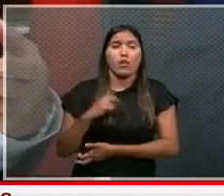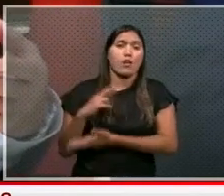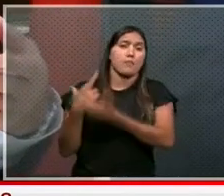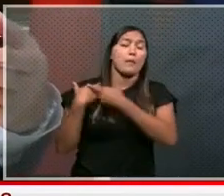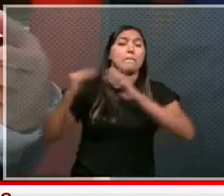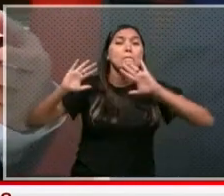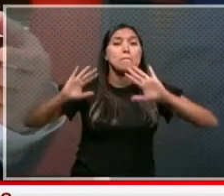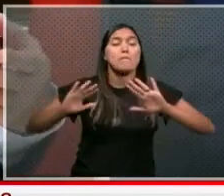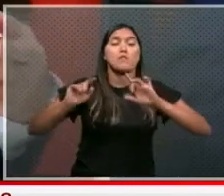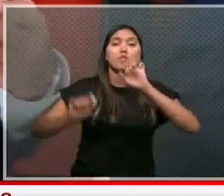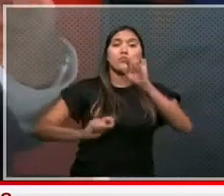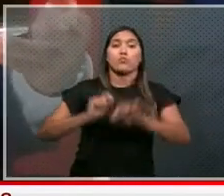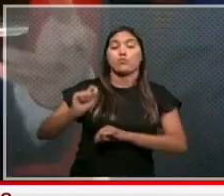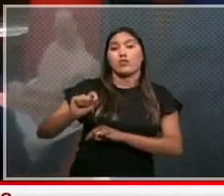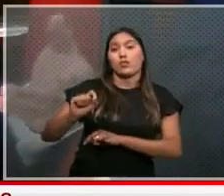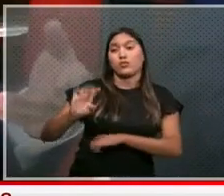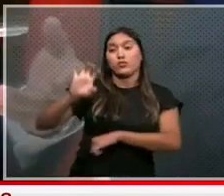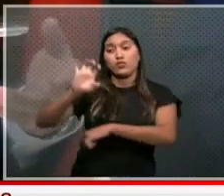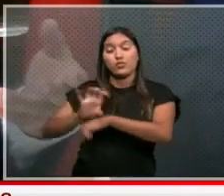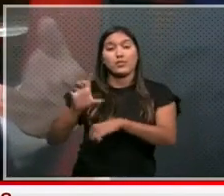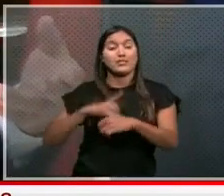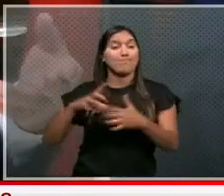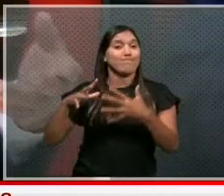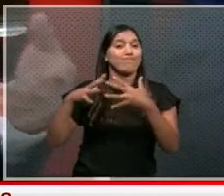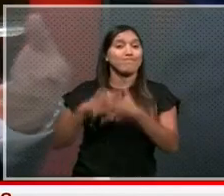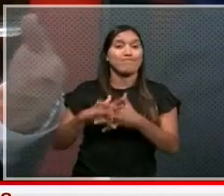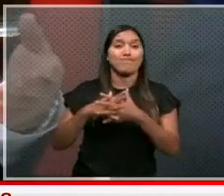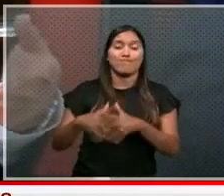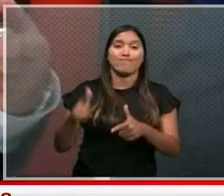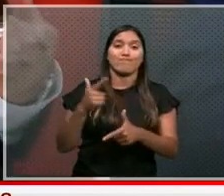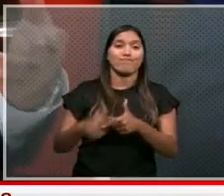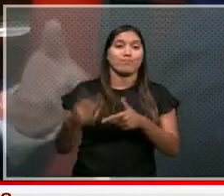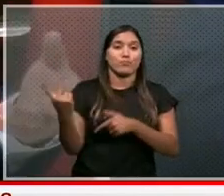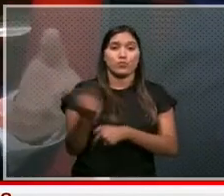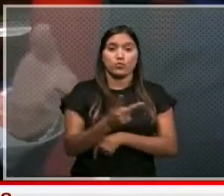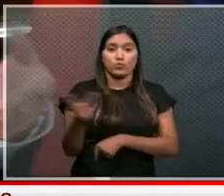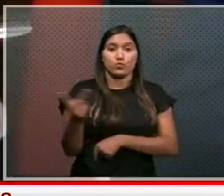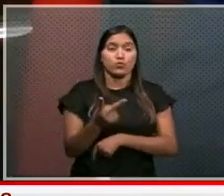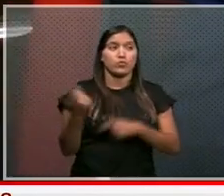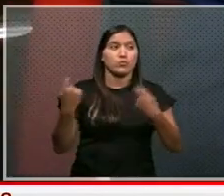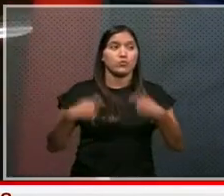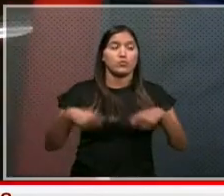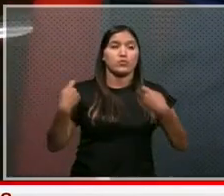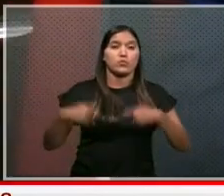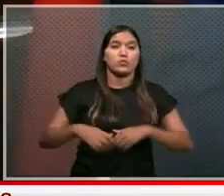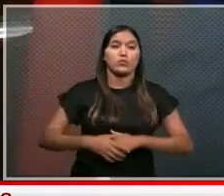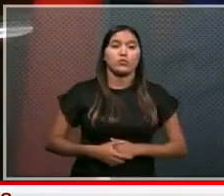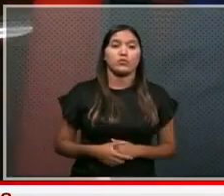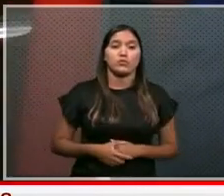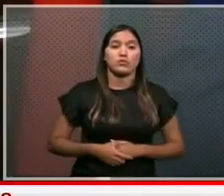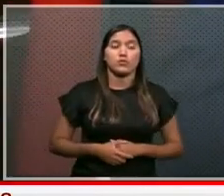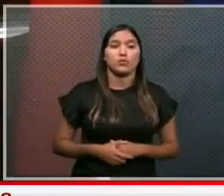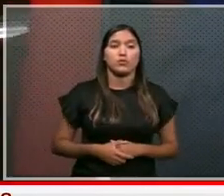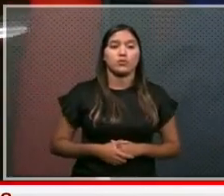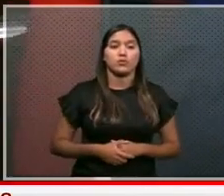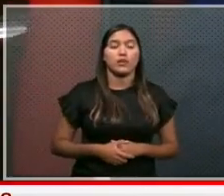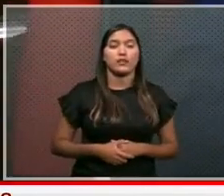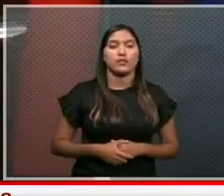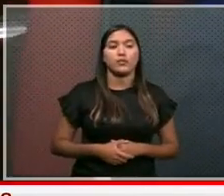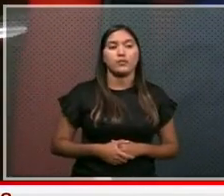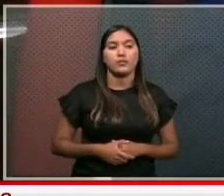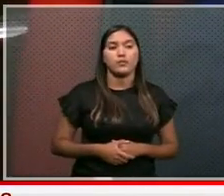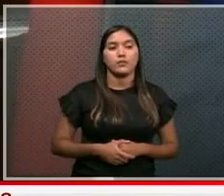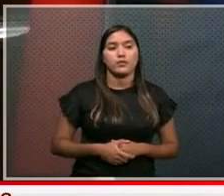ao estado potencializar os dois sistemas os dois sistemas o